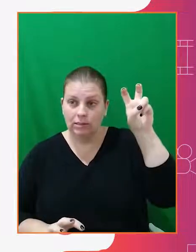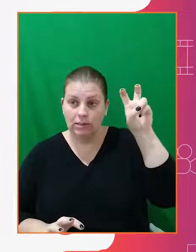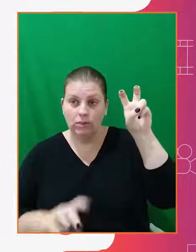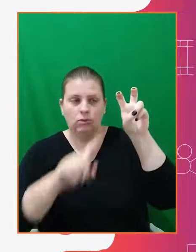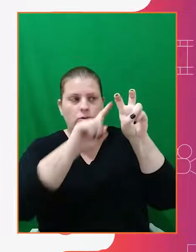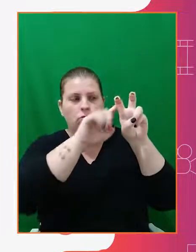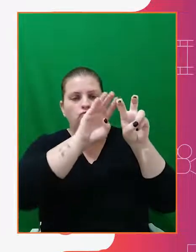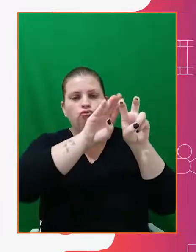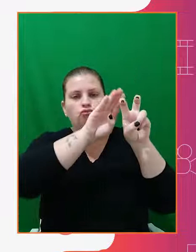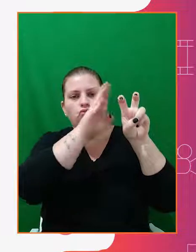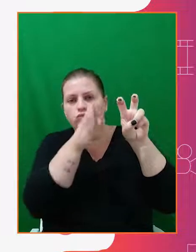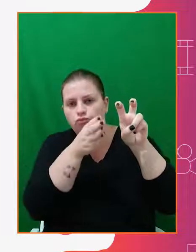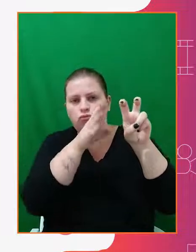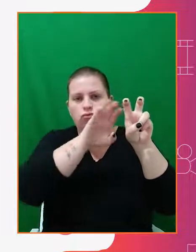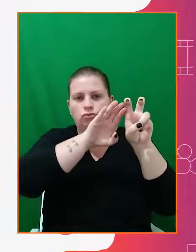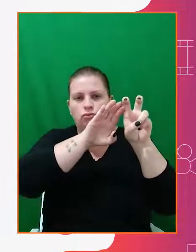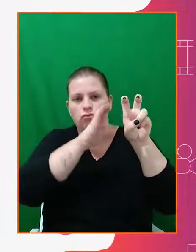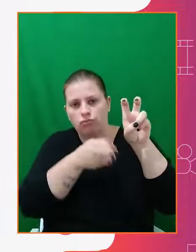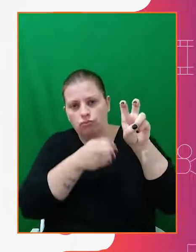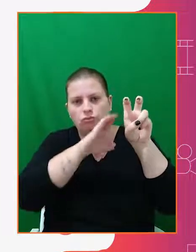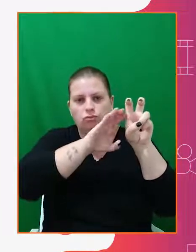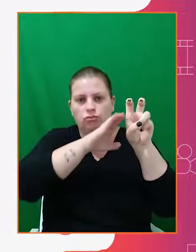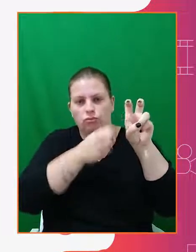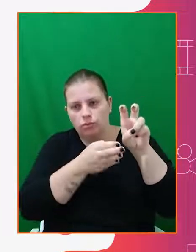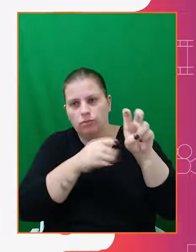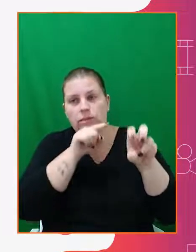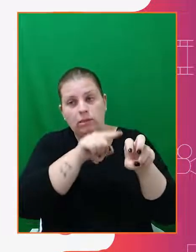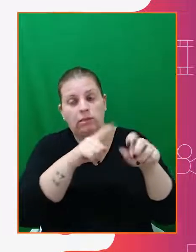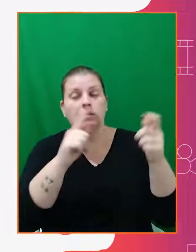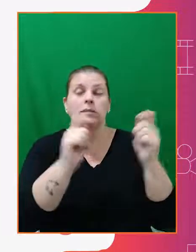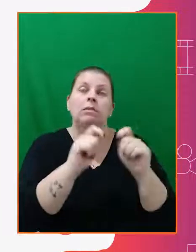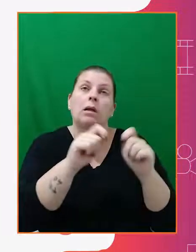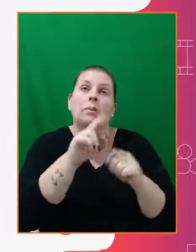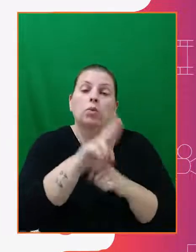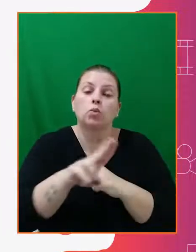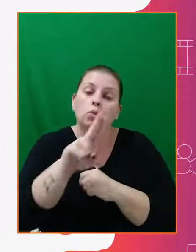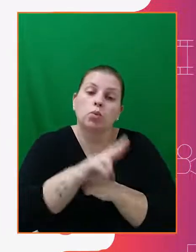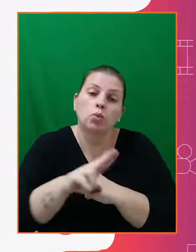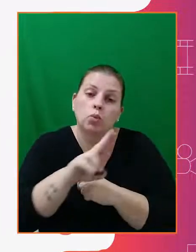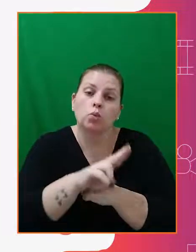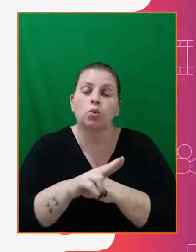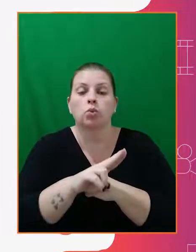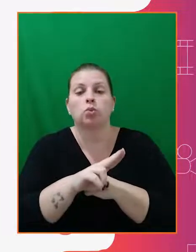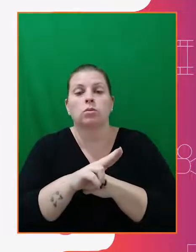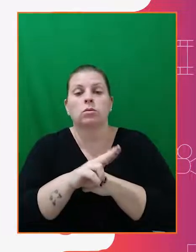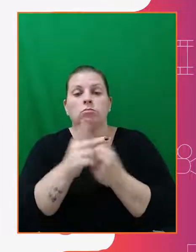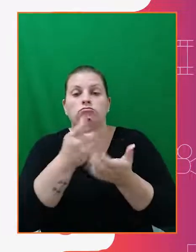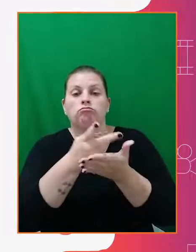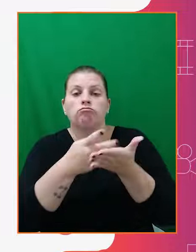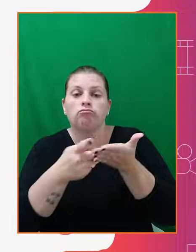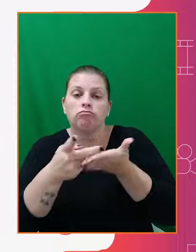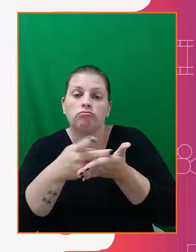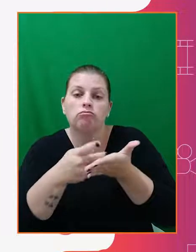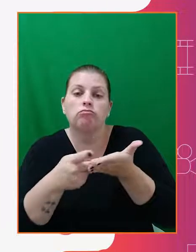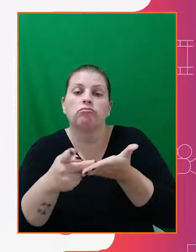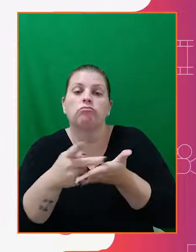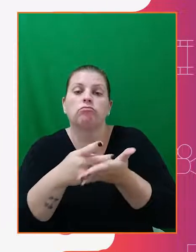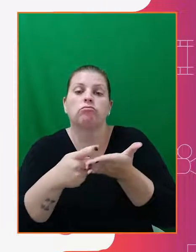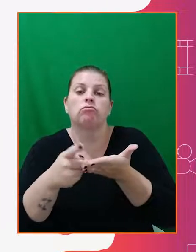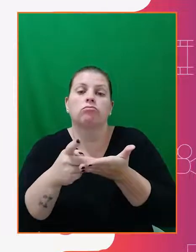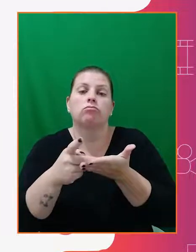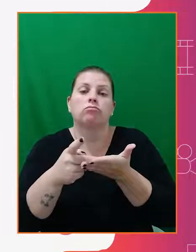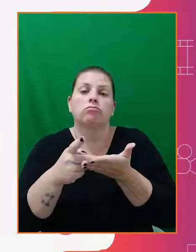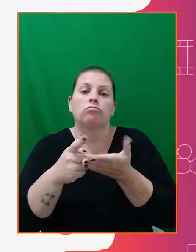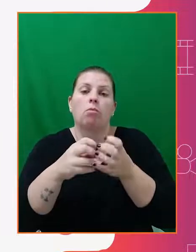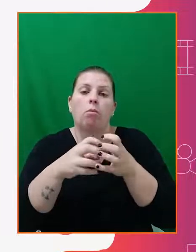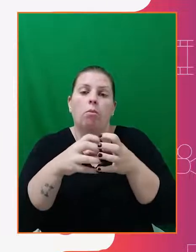curvadas. Essa é uma possibilidade de usar as achuras seguindo o desenho da forma para dar a sensação